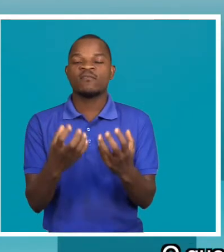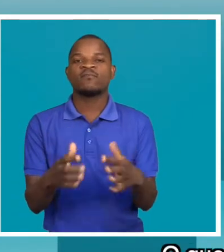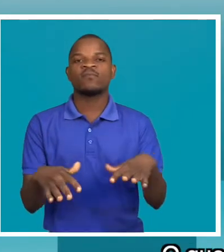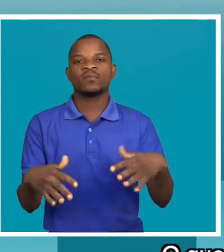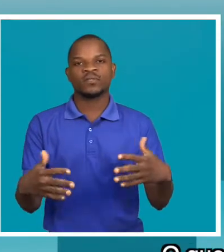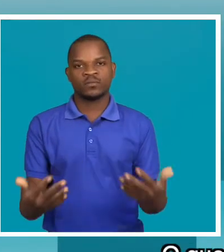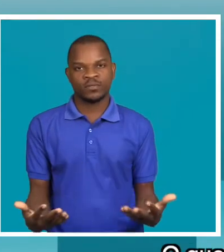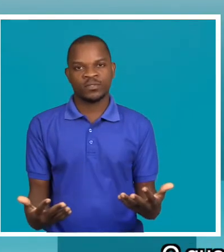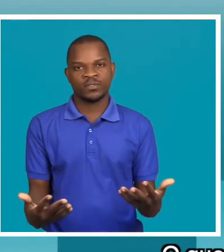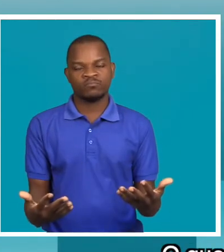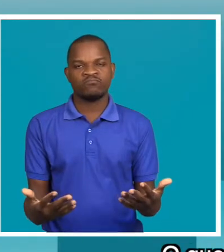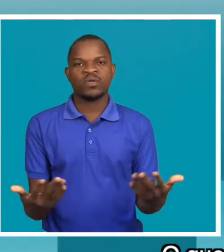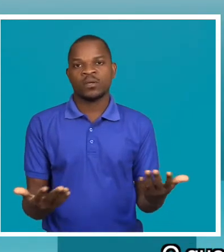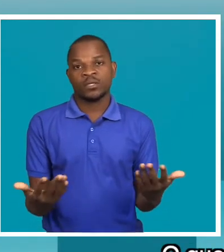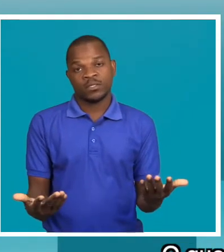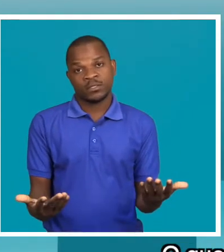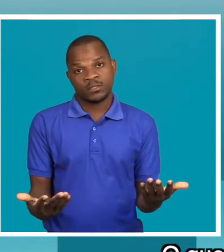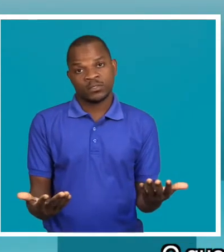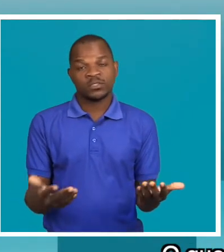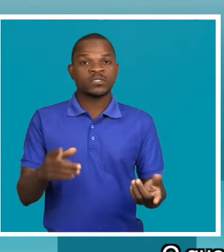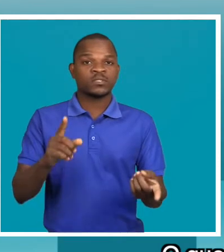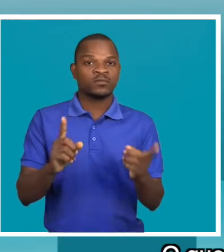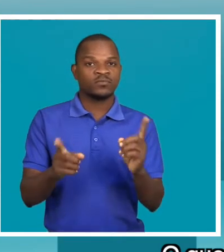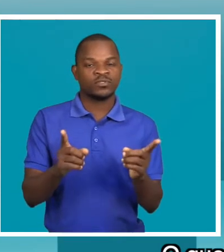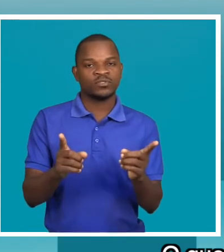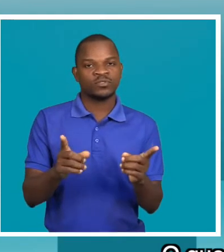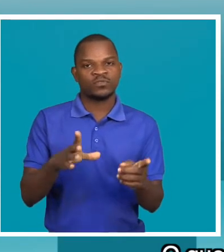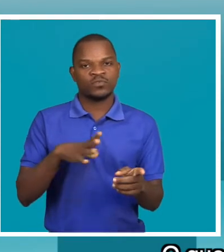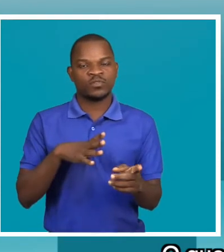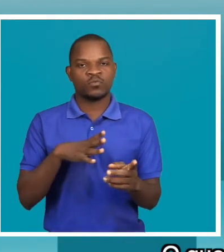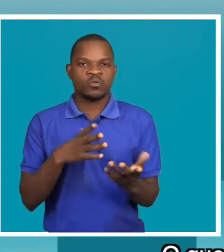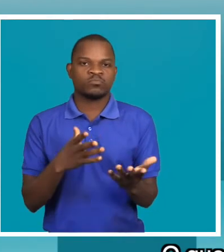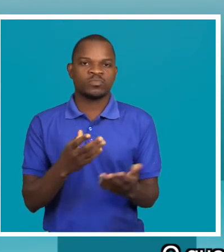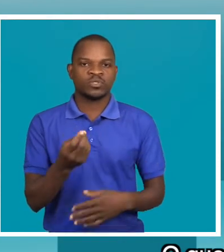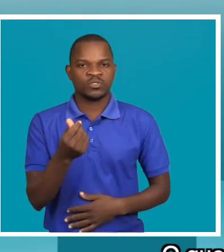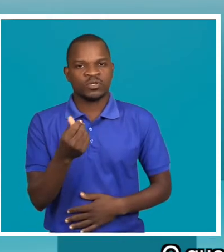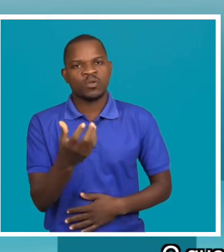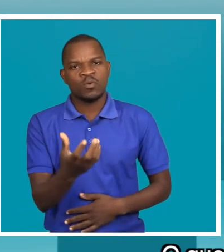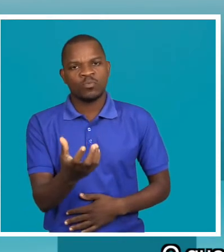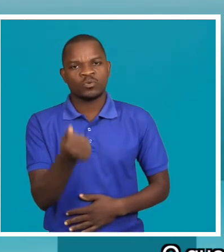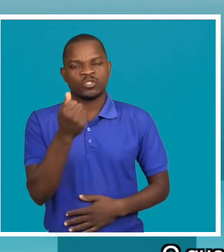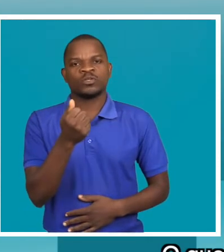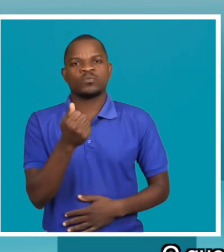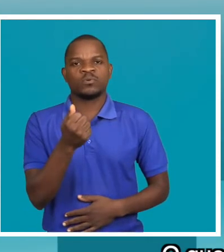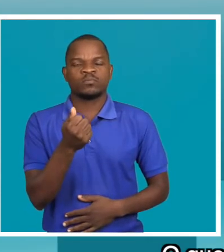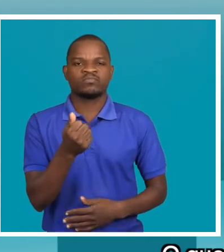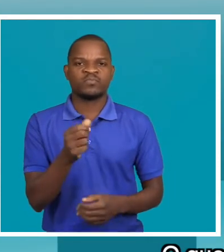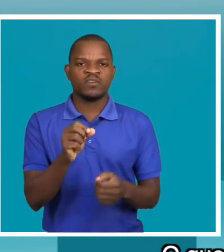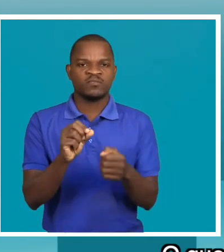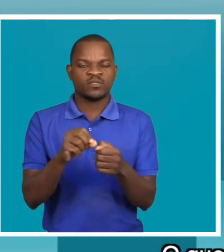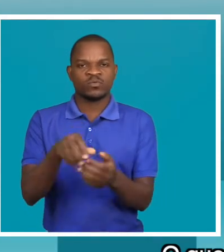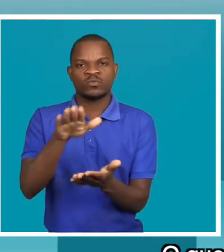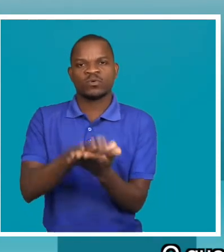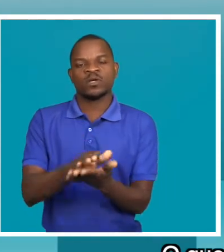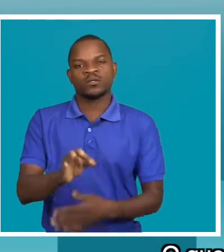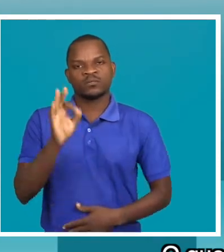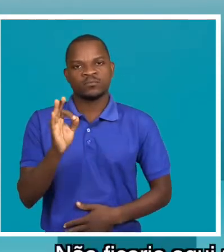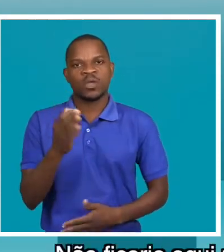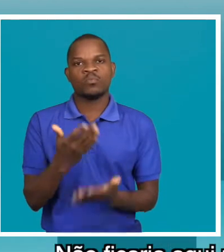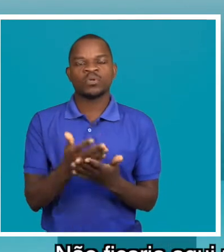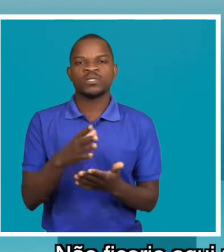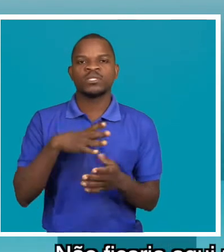o que me falta é, se tivesse condições, era para investir esta minha empresa.